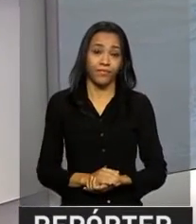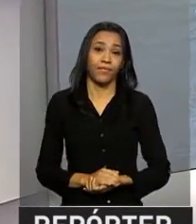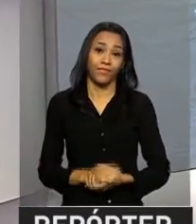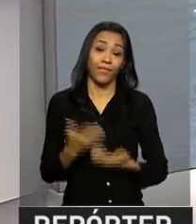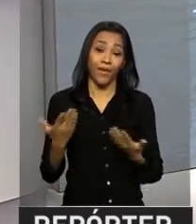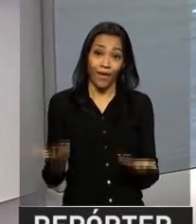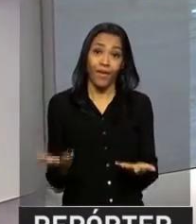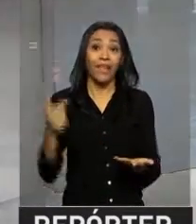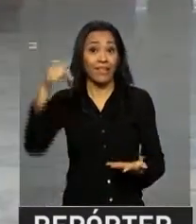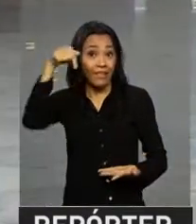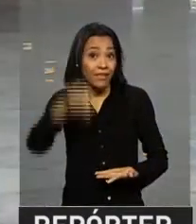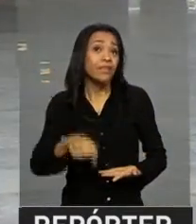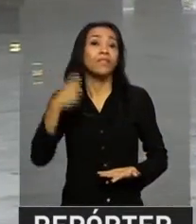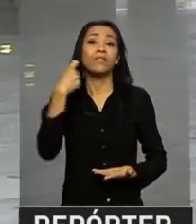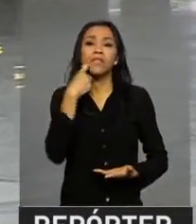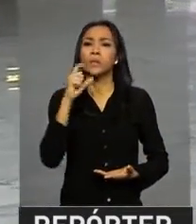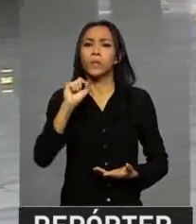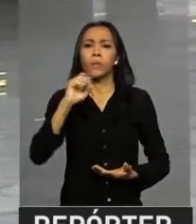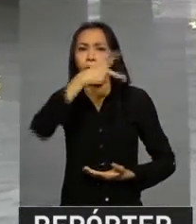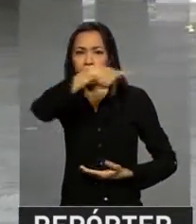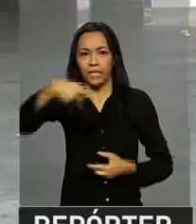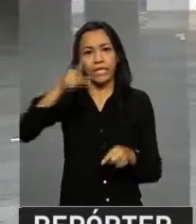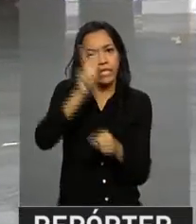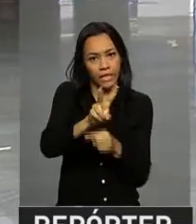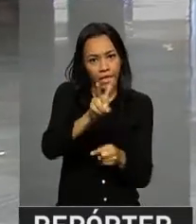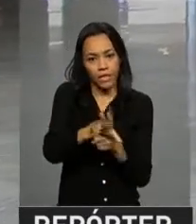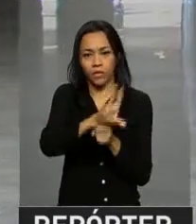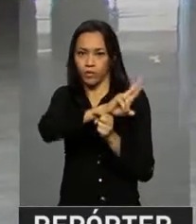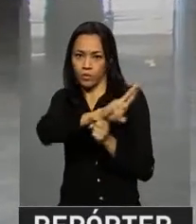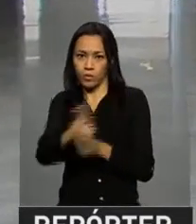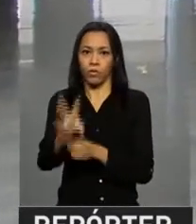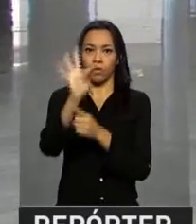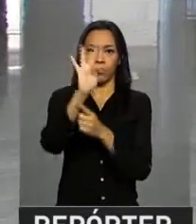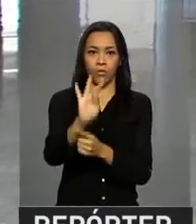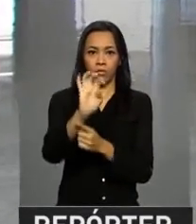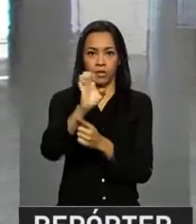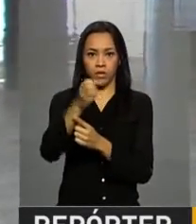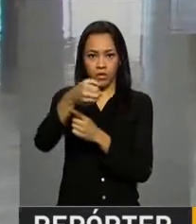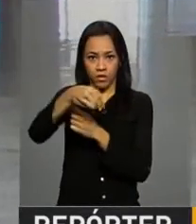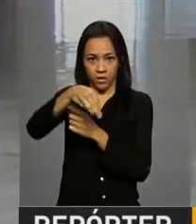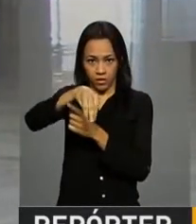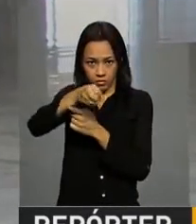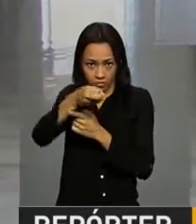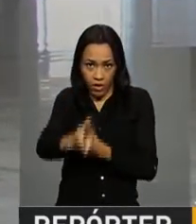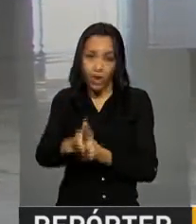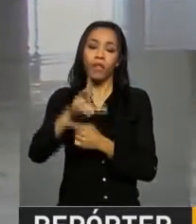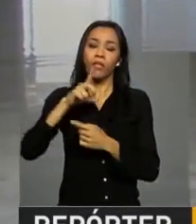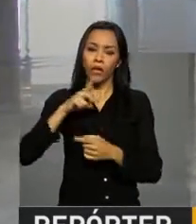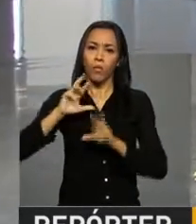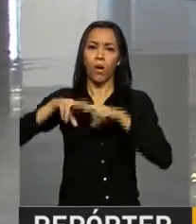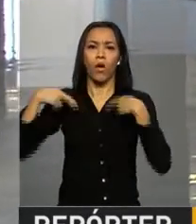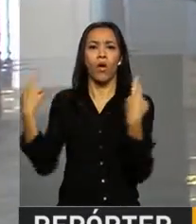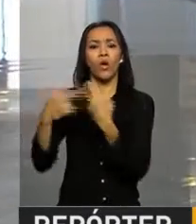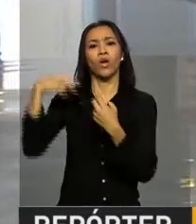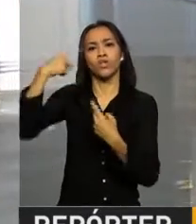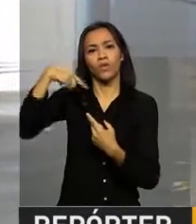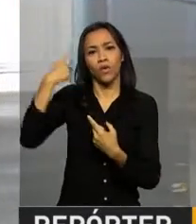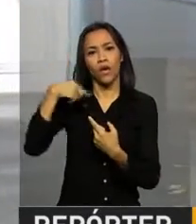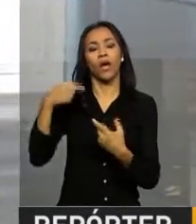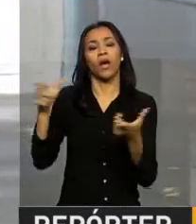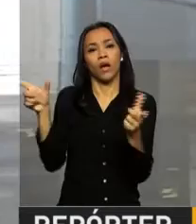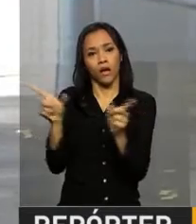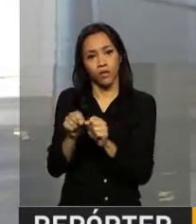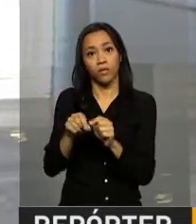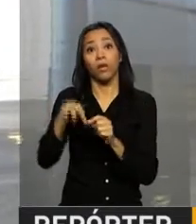Oi, Jaime. Olha, nessa sexta-feira, o presidente interino da República, Michel Temer, se reúne com o advogado-geral da União, Fábio